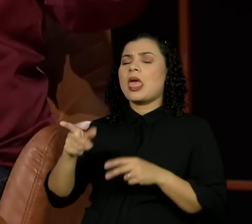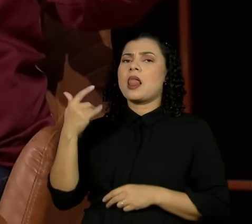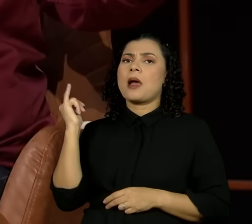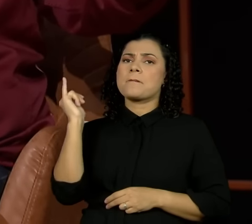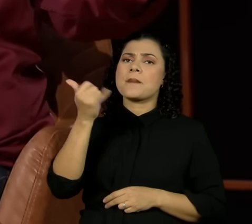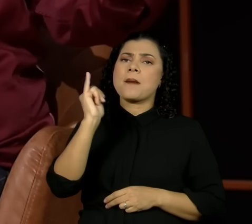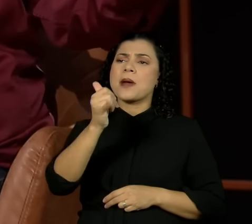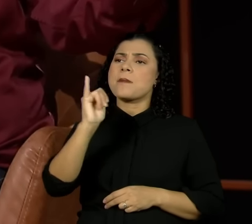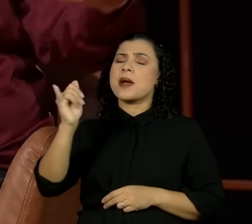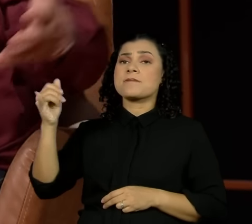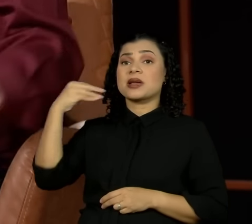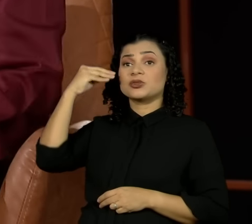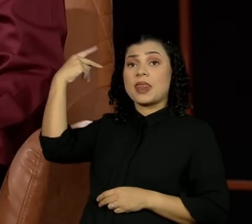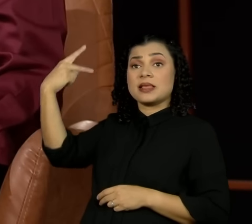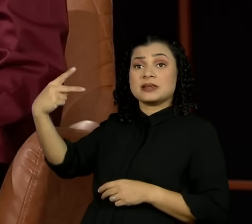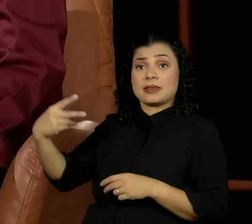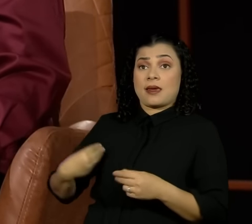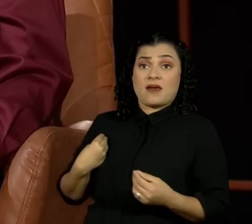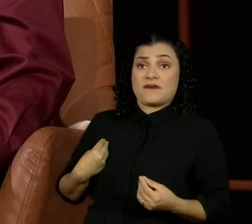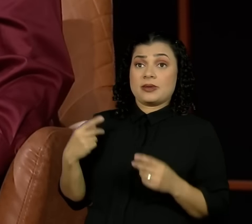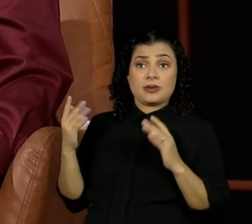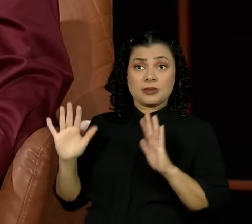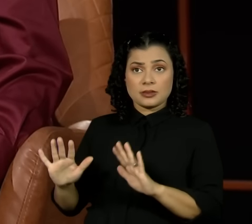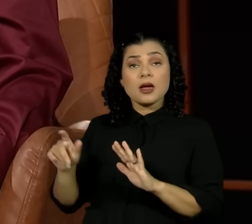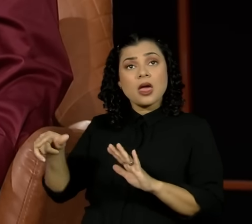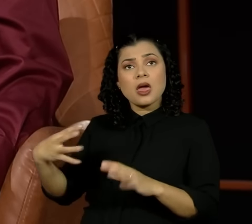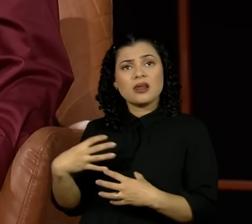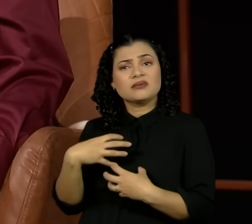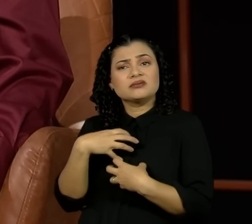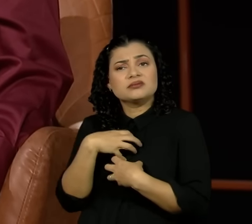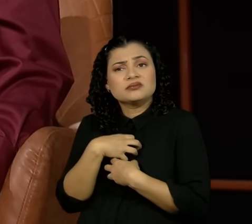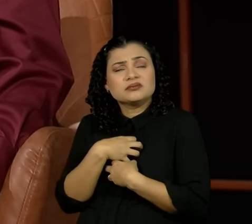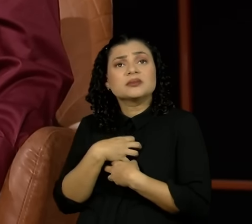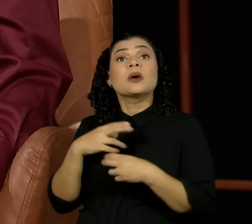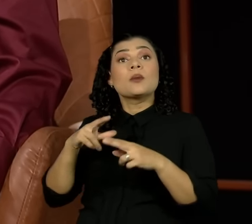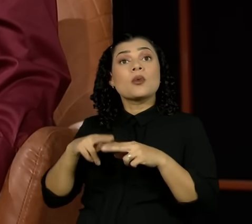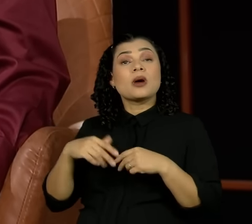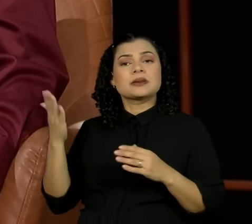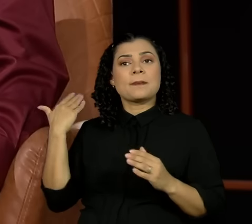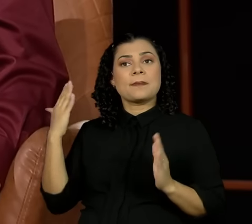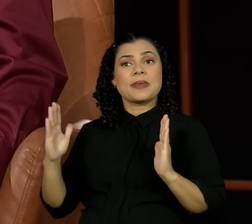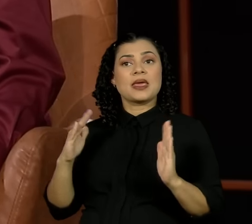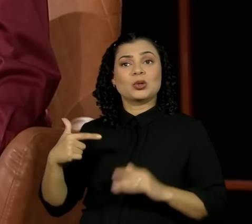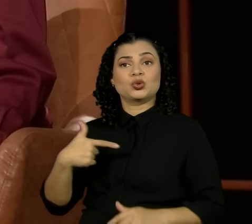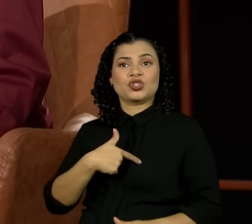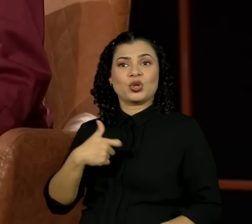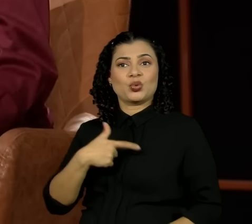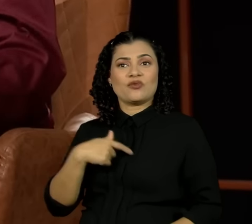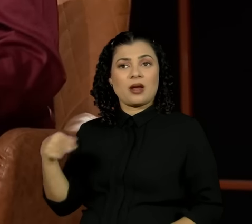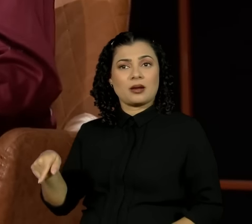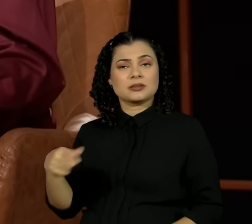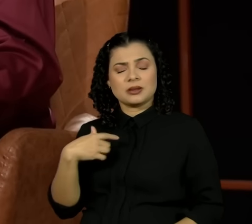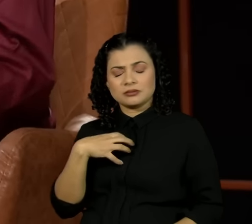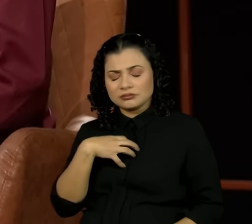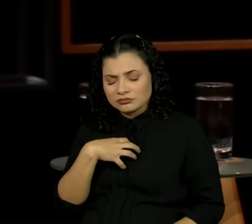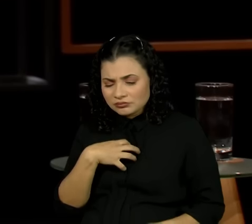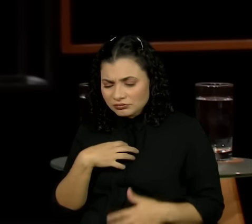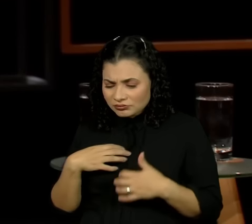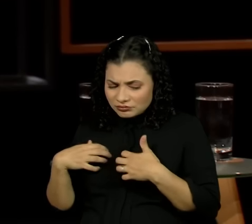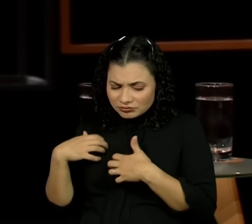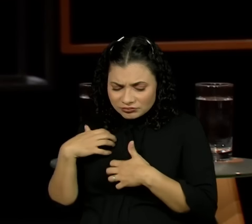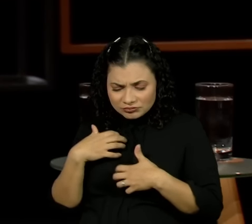das experiências da vida dela. Ela estava muito machucada pela cadeia do Getúlio. Estava muito machucada. Ela estava muito